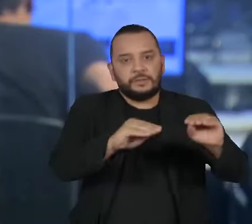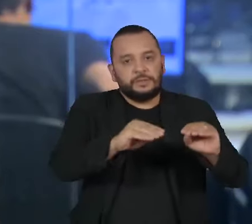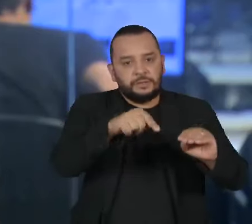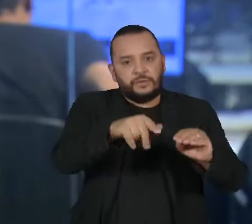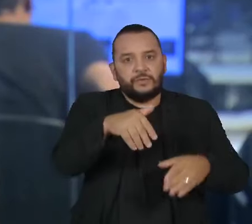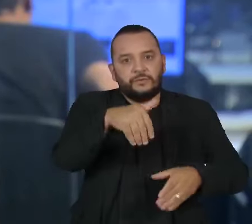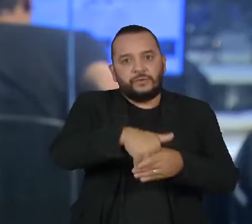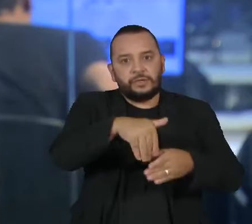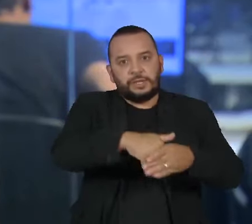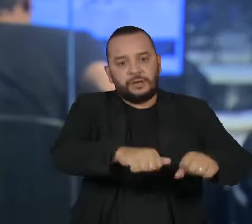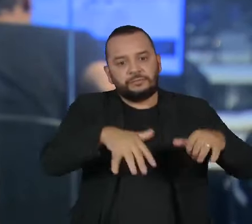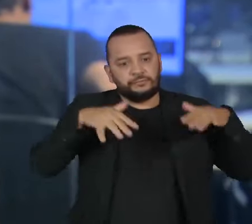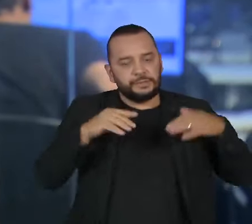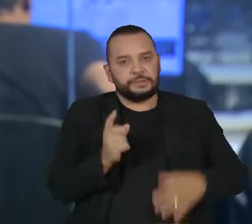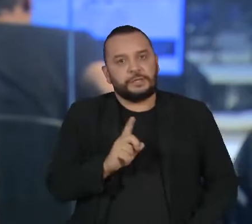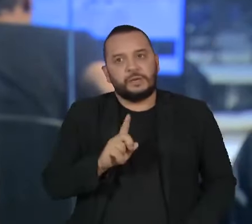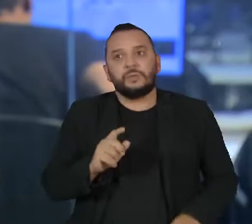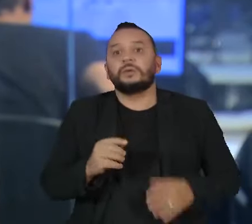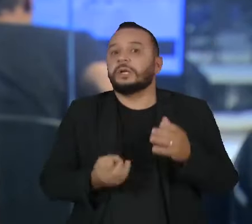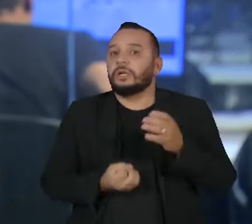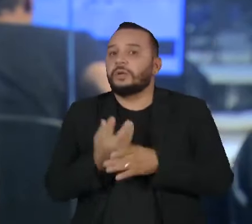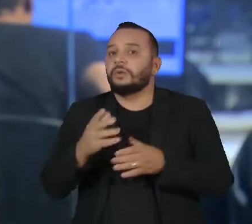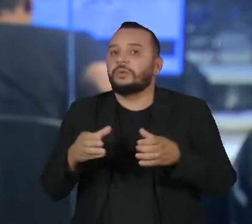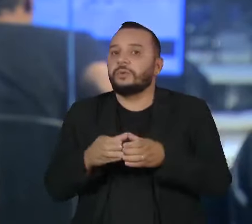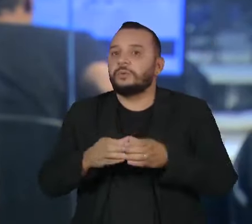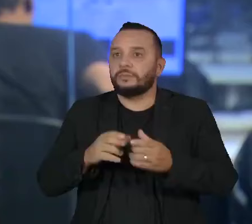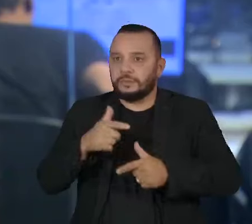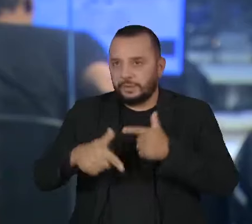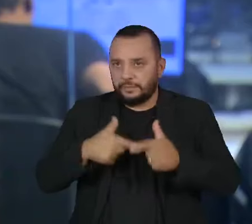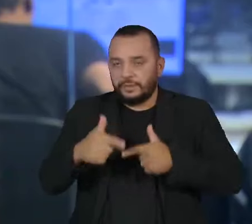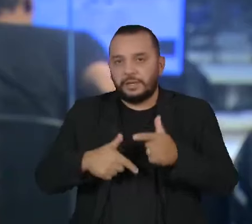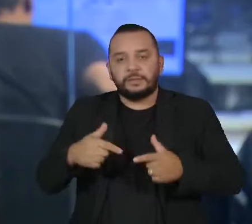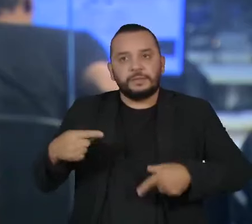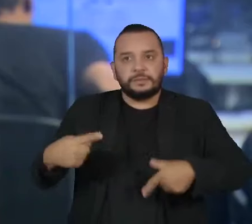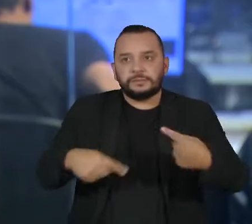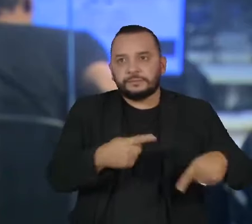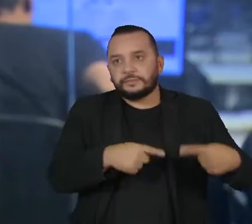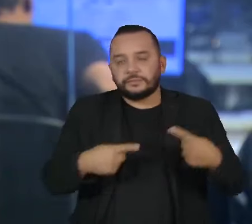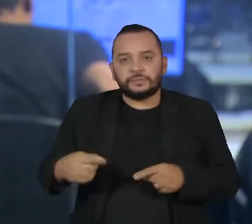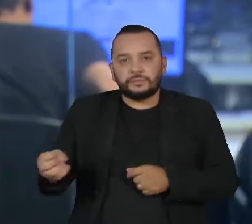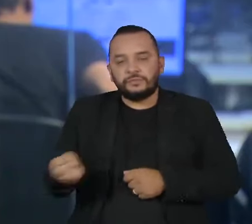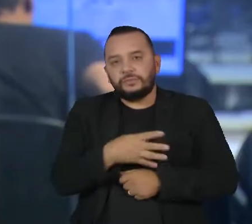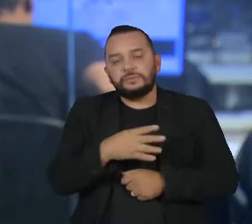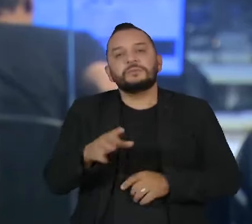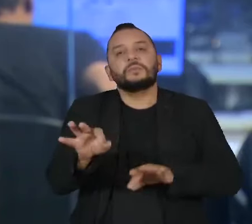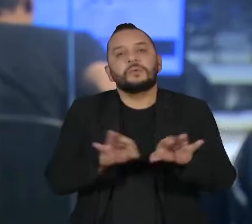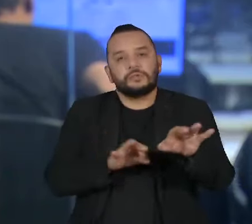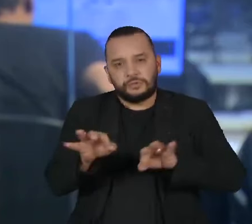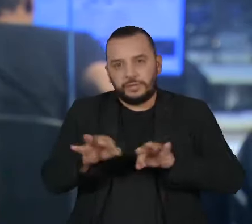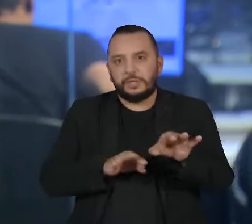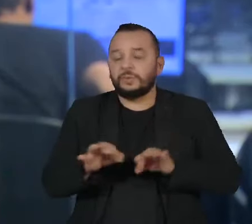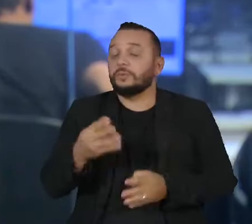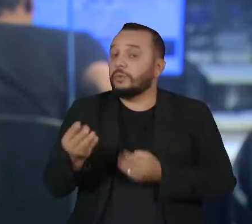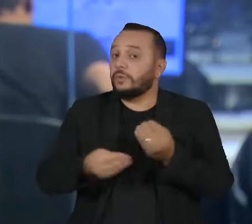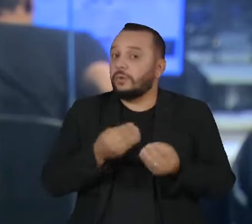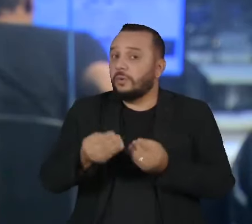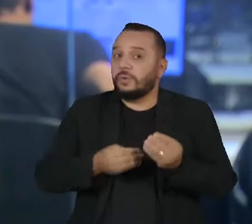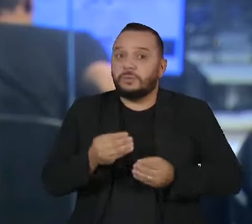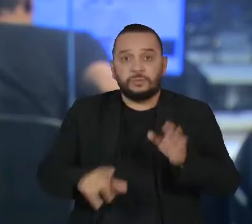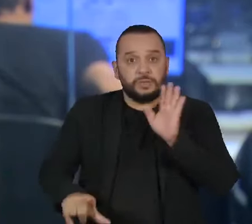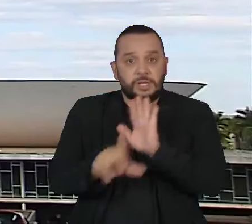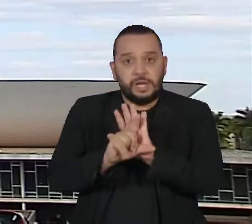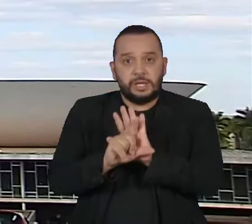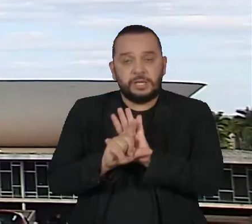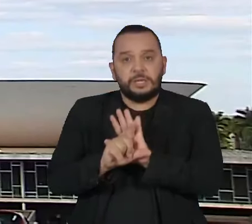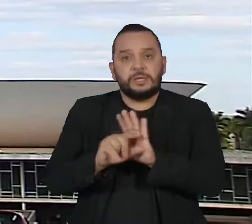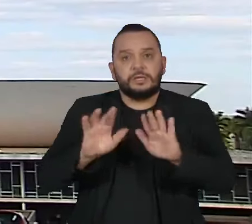partidários decidiram criar um grupo de trabalho para debater um novo projeto que trata da regulação das redes